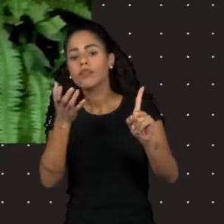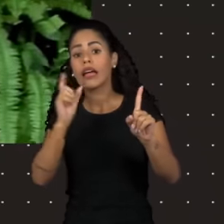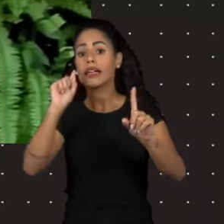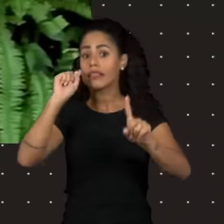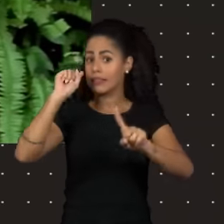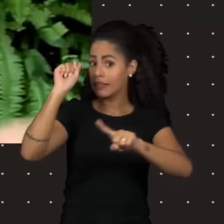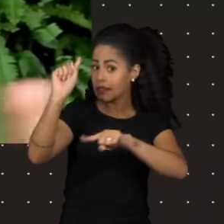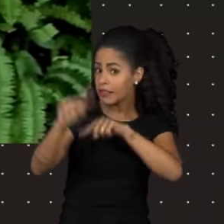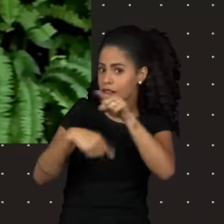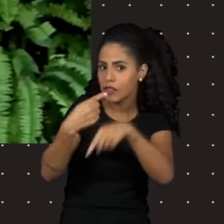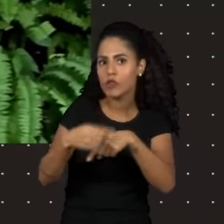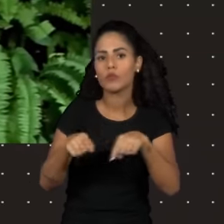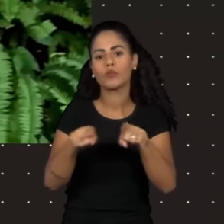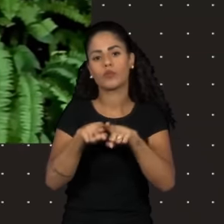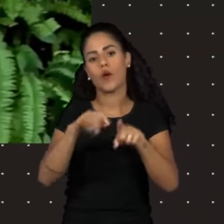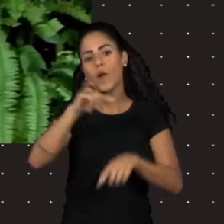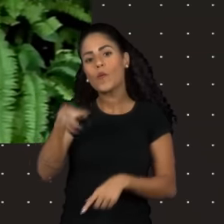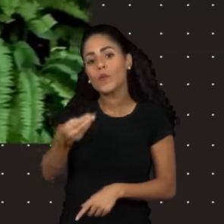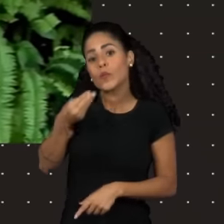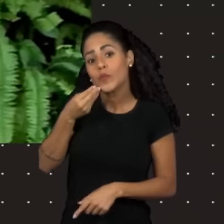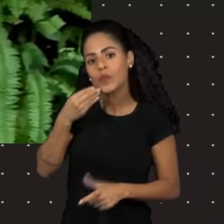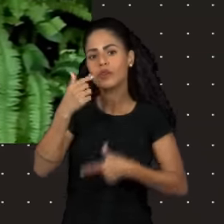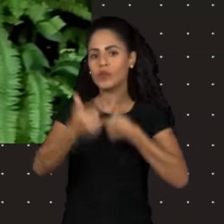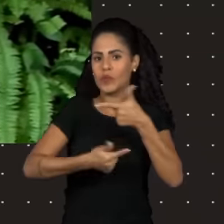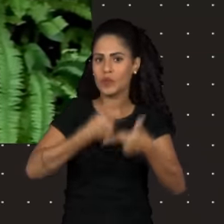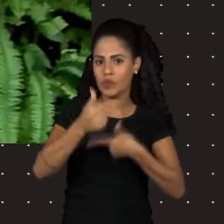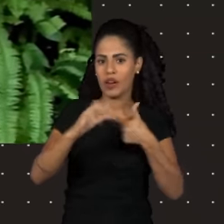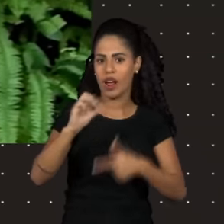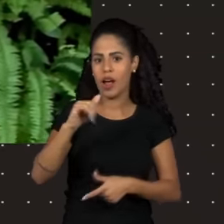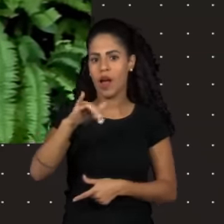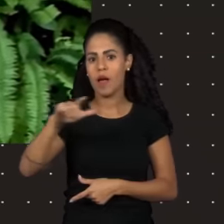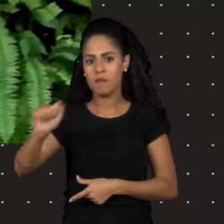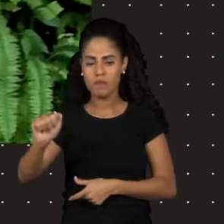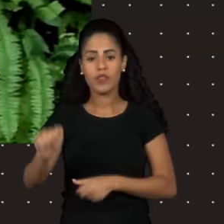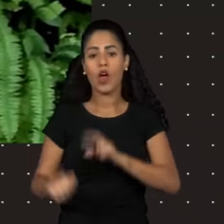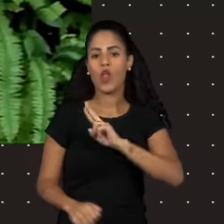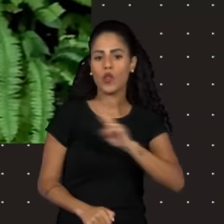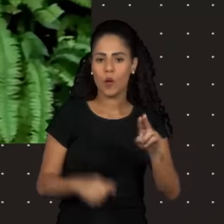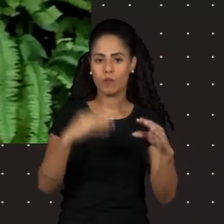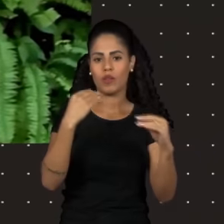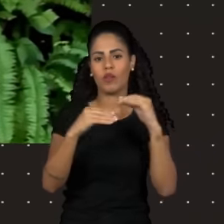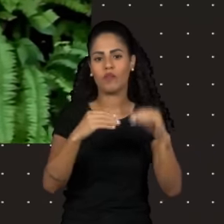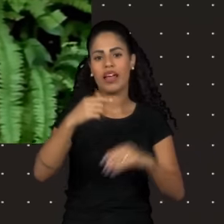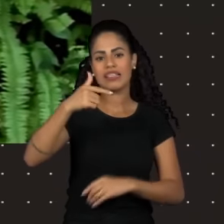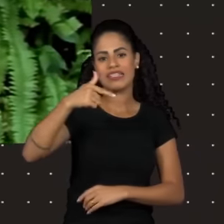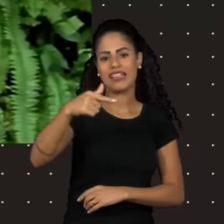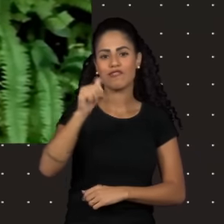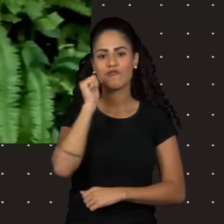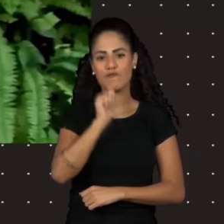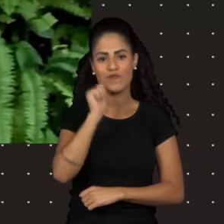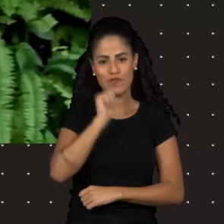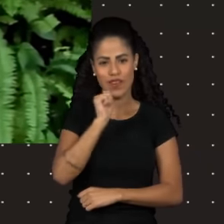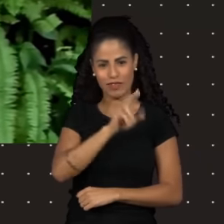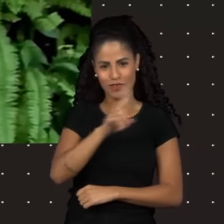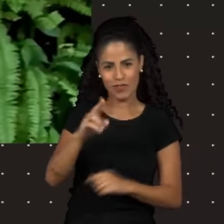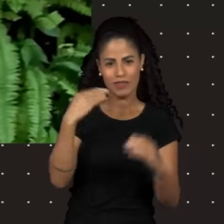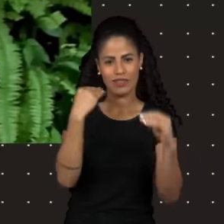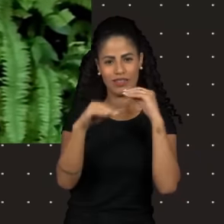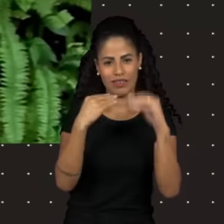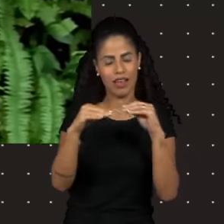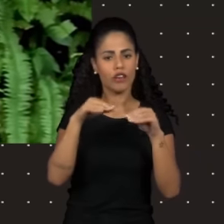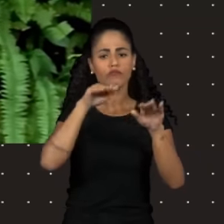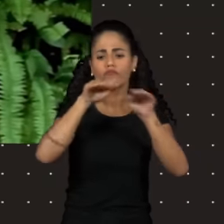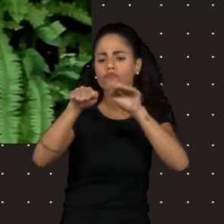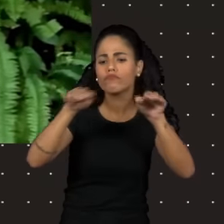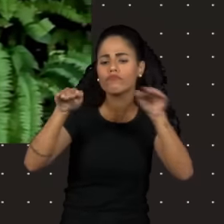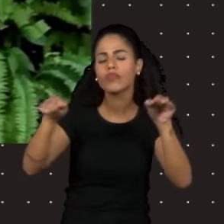seguida, surgiu o trabalho da Casa das Sete Mulheres. E a gente chamou várias atrizes do Brasil